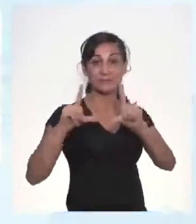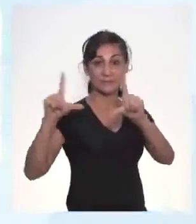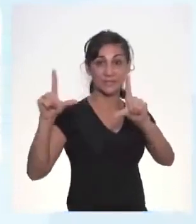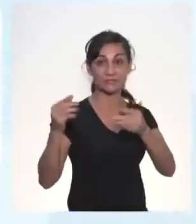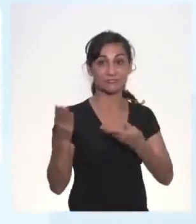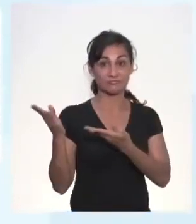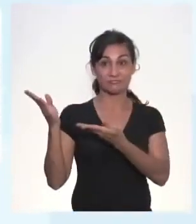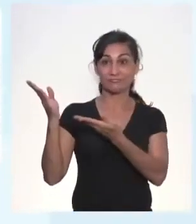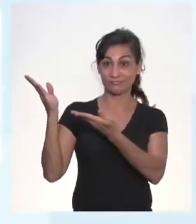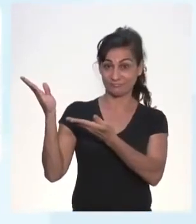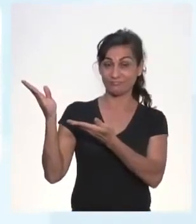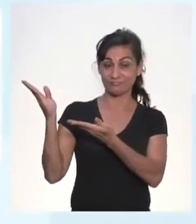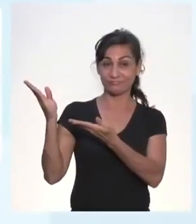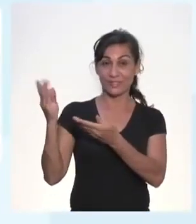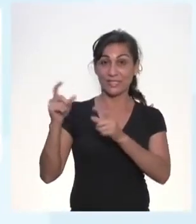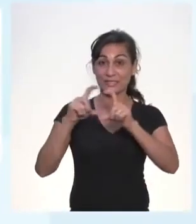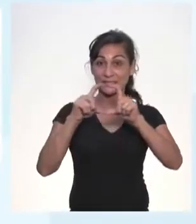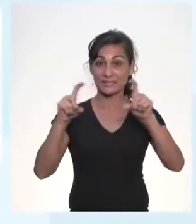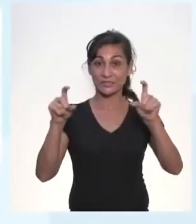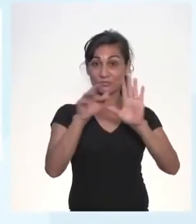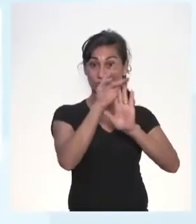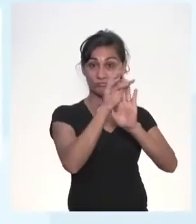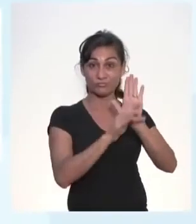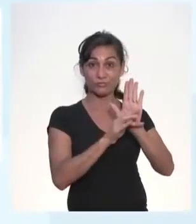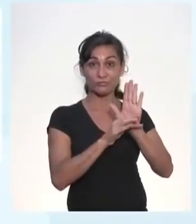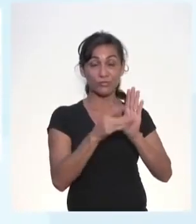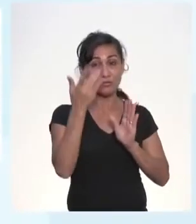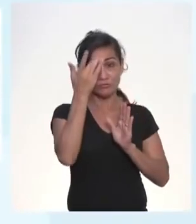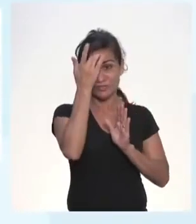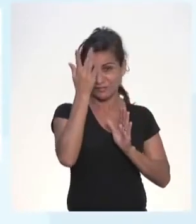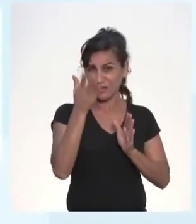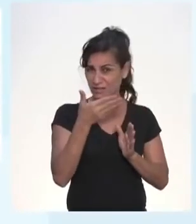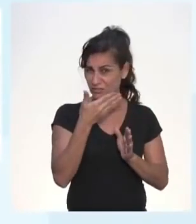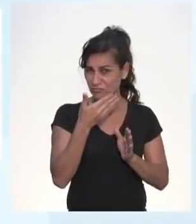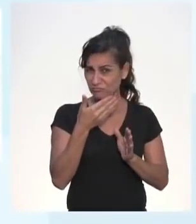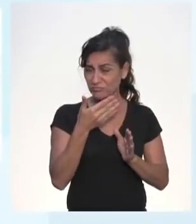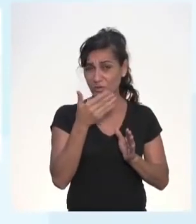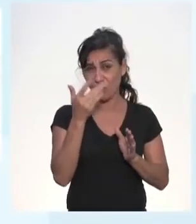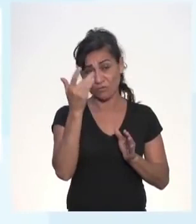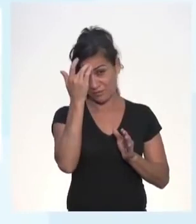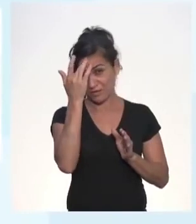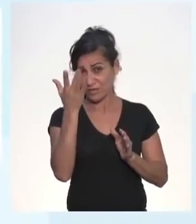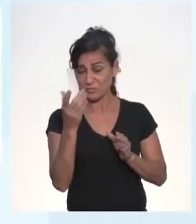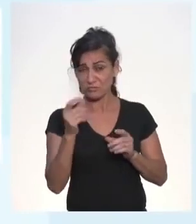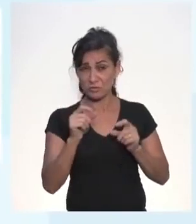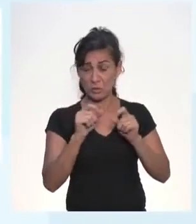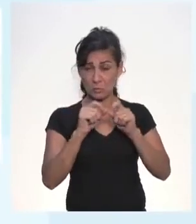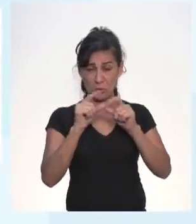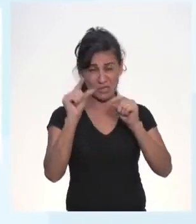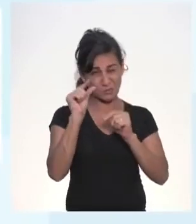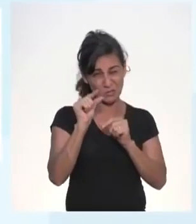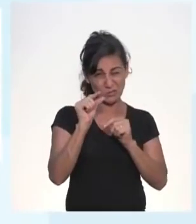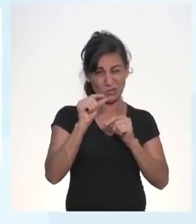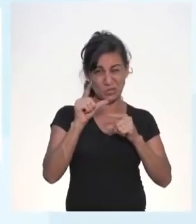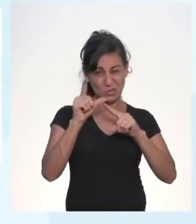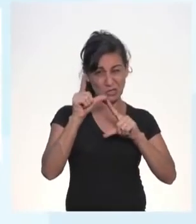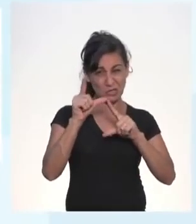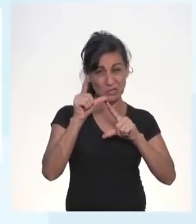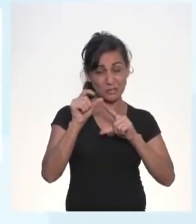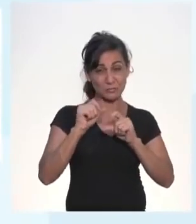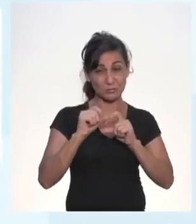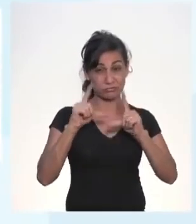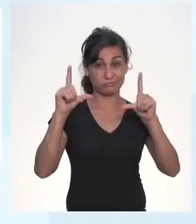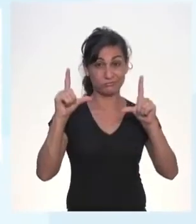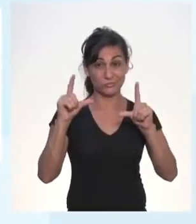questão de expressividade. Texto 1, não sei se está fácil para vocês lerem, porque acho que a letra não está muito grande, não, mas vamos lá. Vou pedir para a Elaine ler para mim o